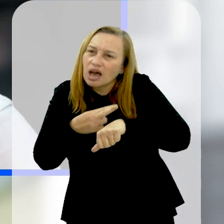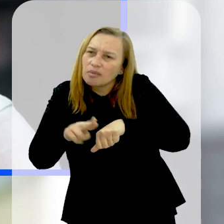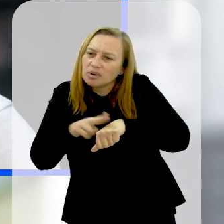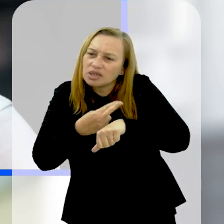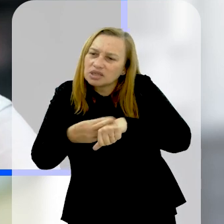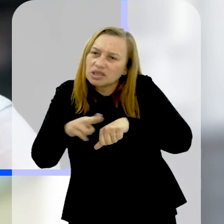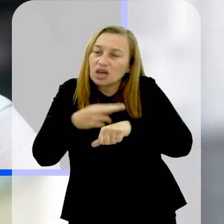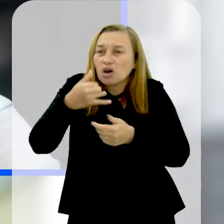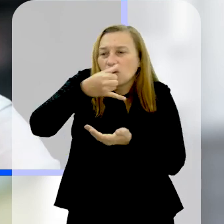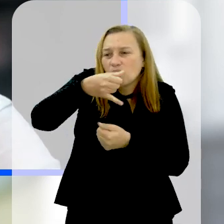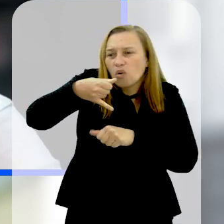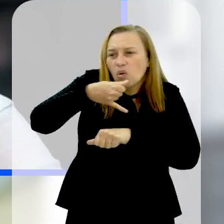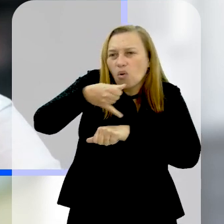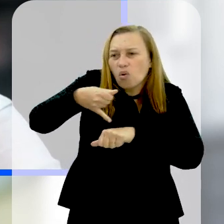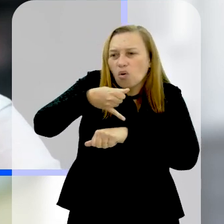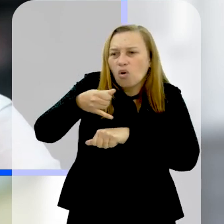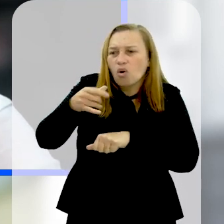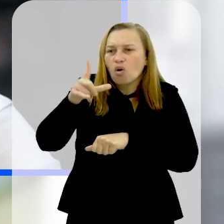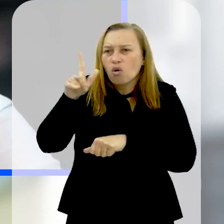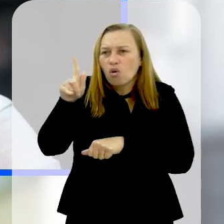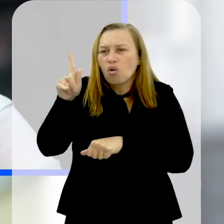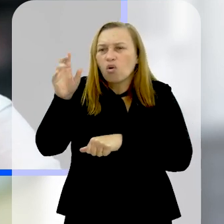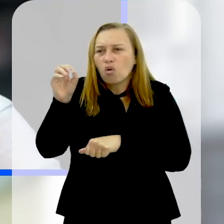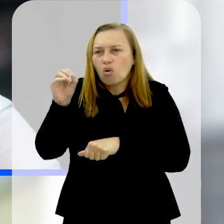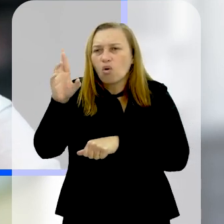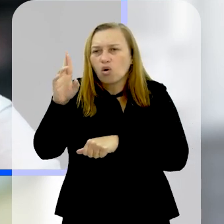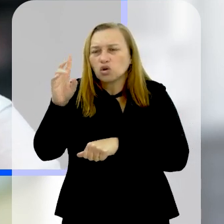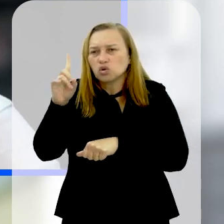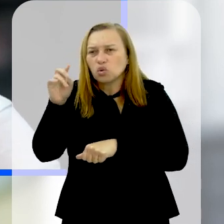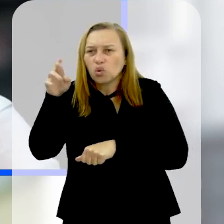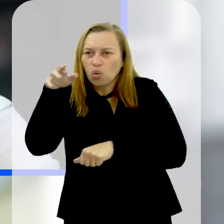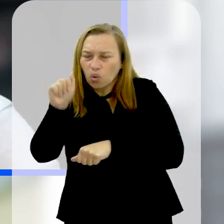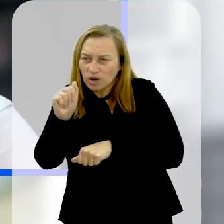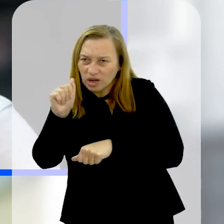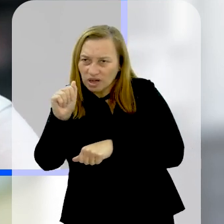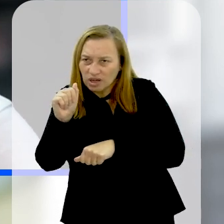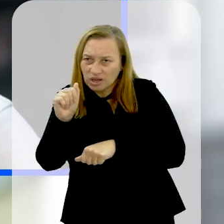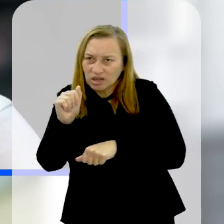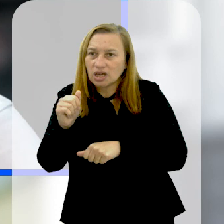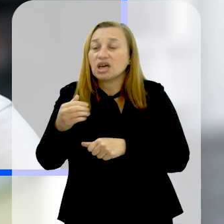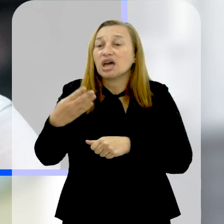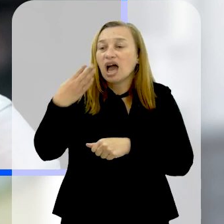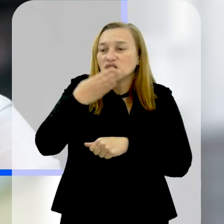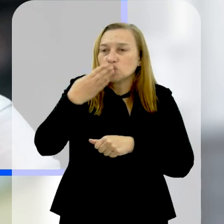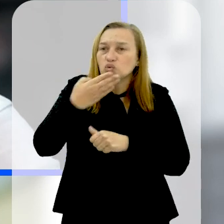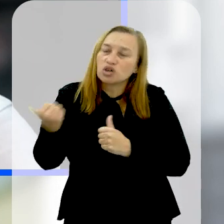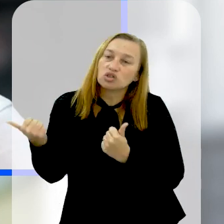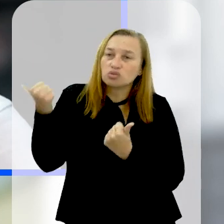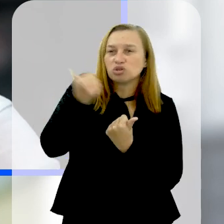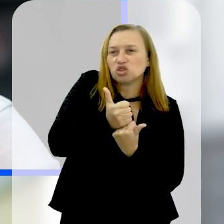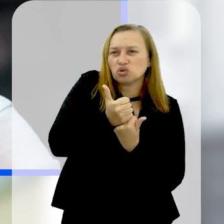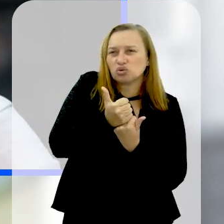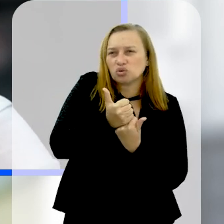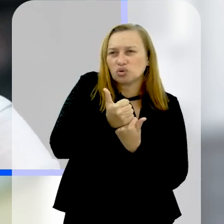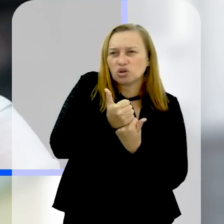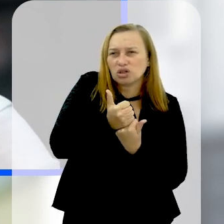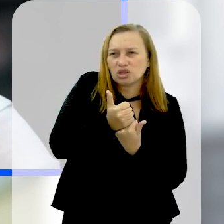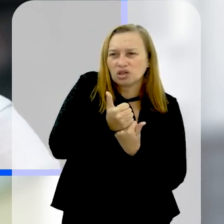por gordura hidrogenada de óleo de palma, que é extremamente nocivo. Em vez de açúcar, colocam açúcar